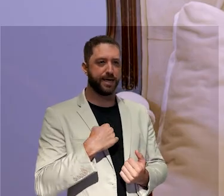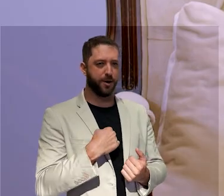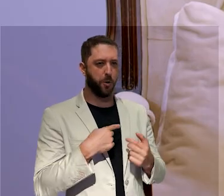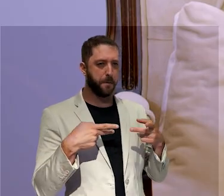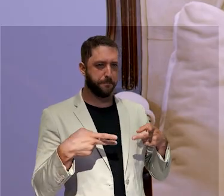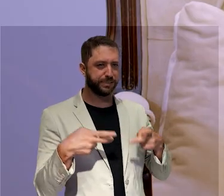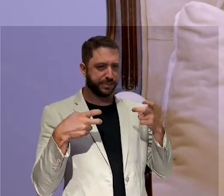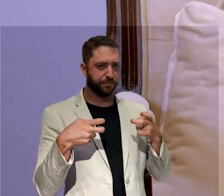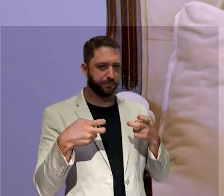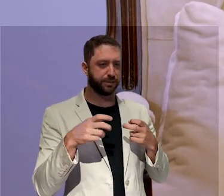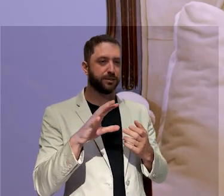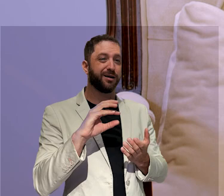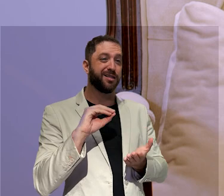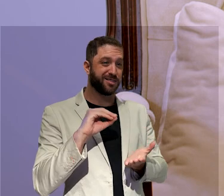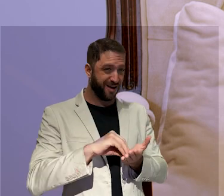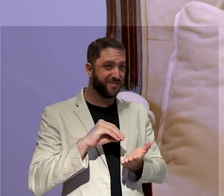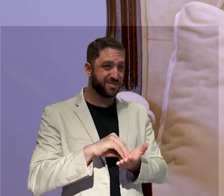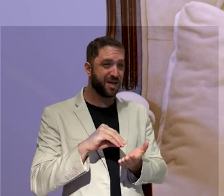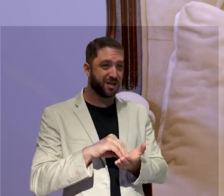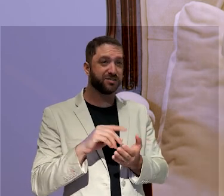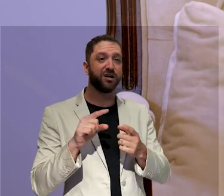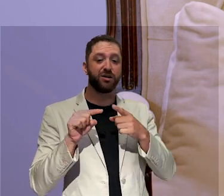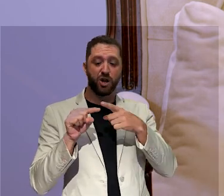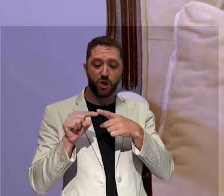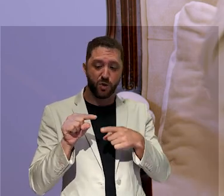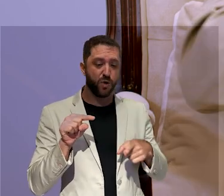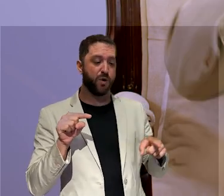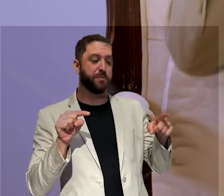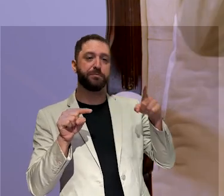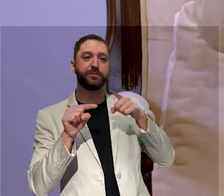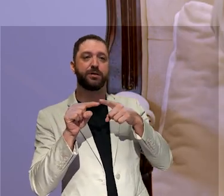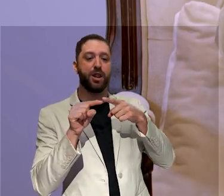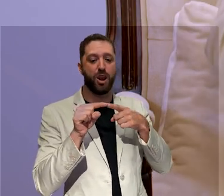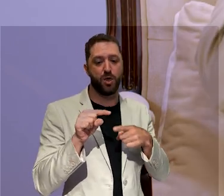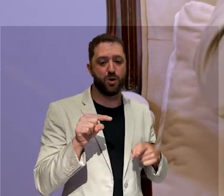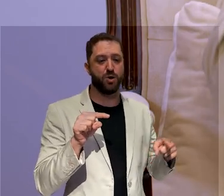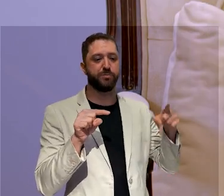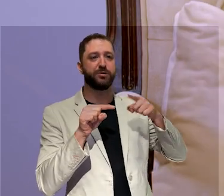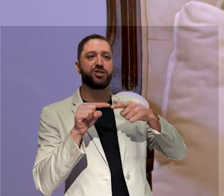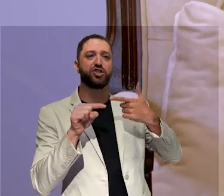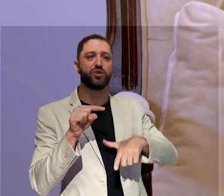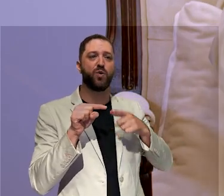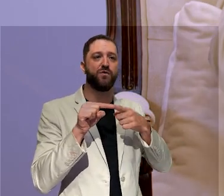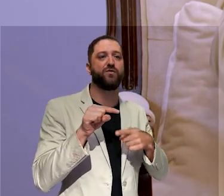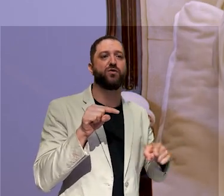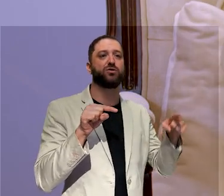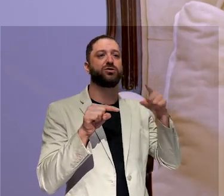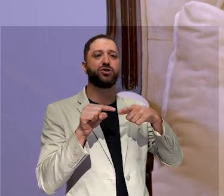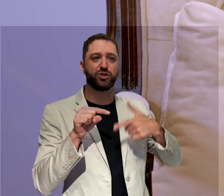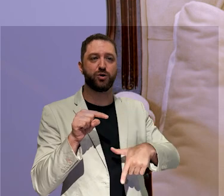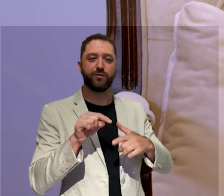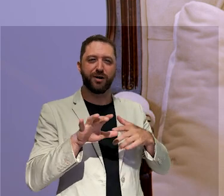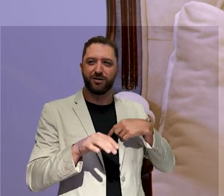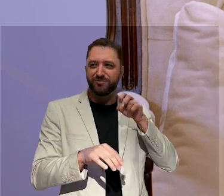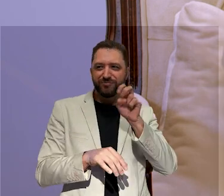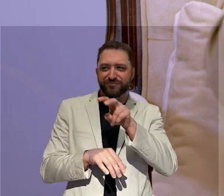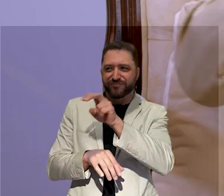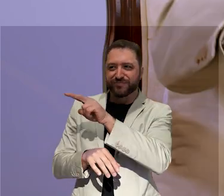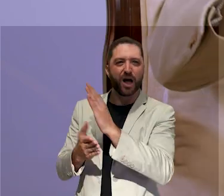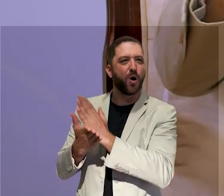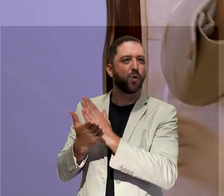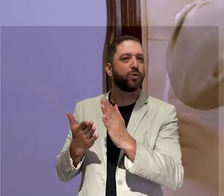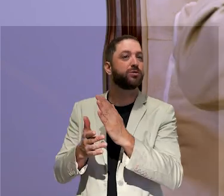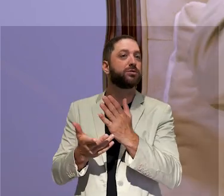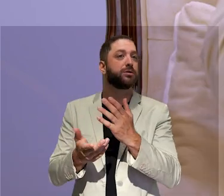que, na verdade, era um looping que gerava recorrência. Eu olhava, às vezes, os mesmos pacientes há